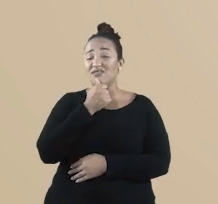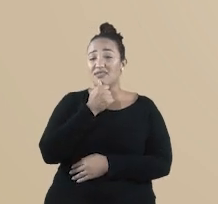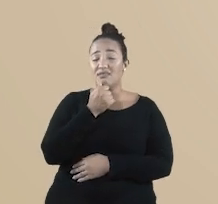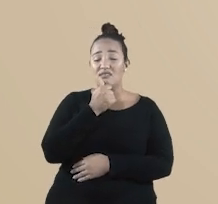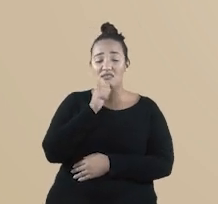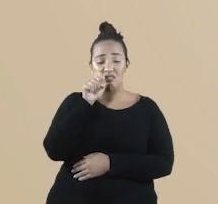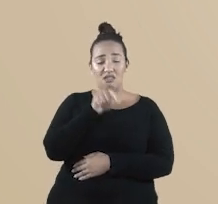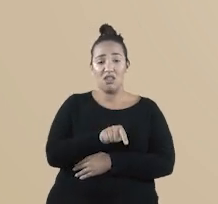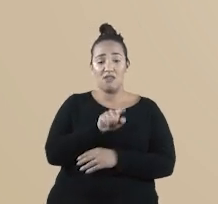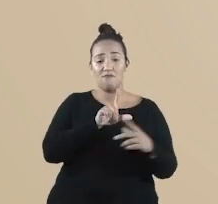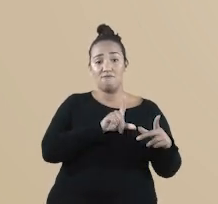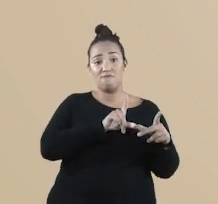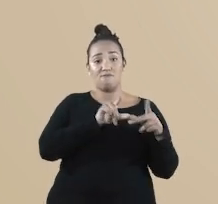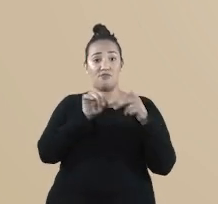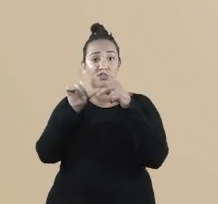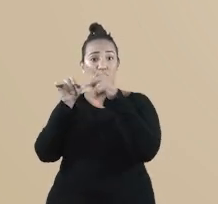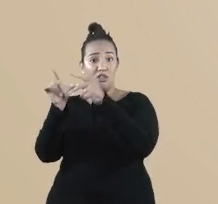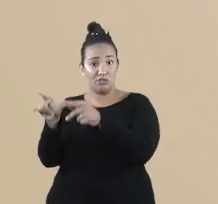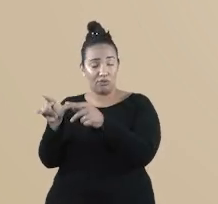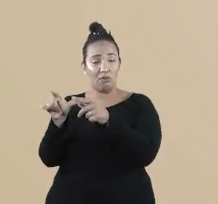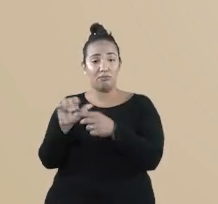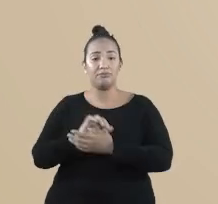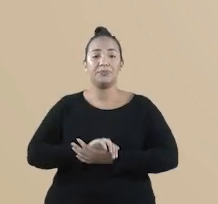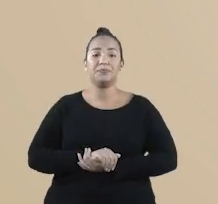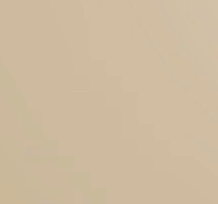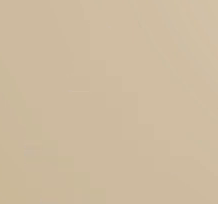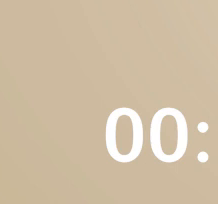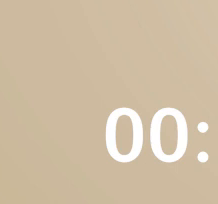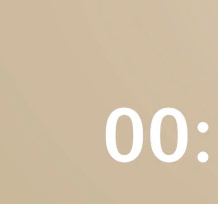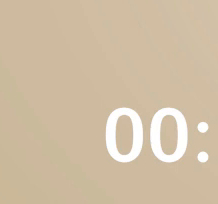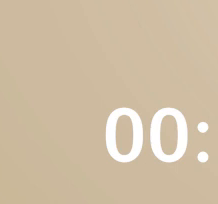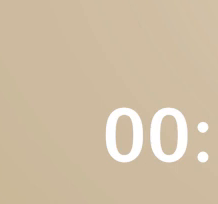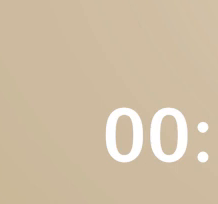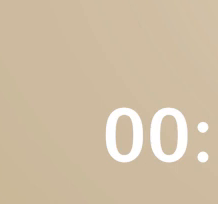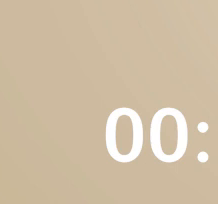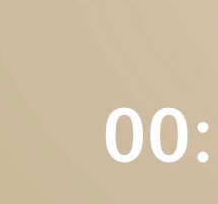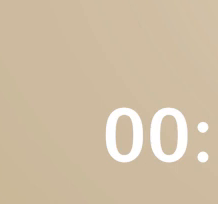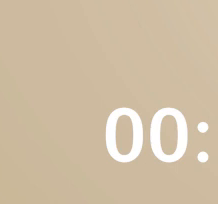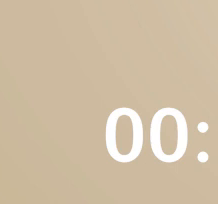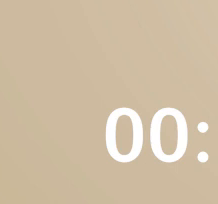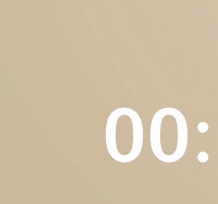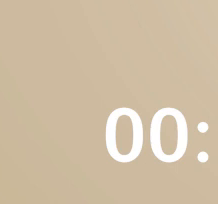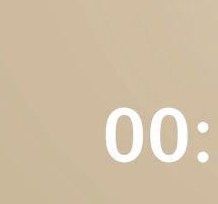ele precisasse viajar até a cidade de São Mateus?